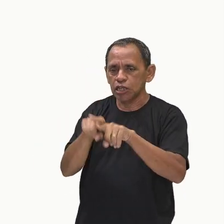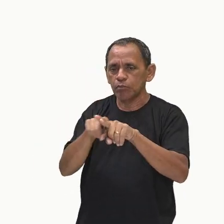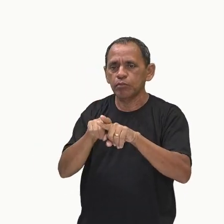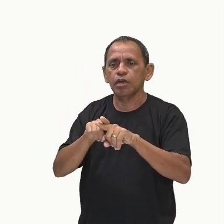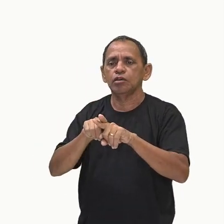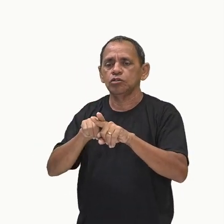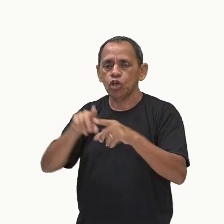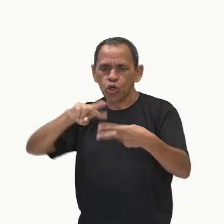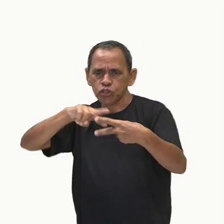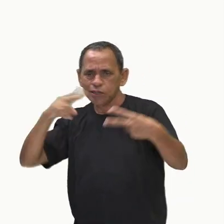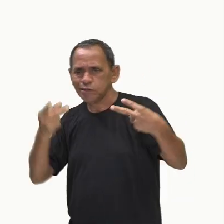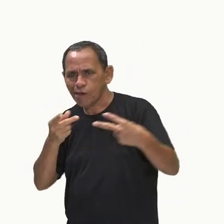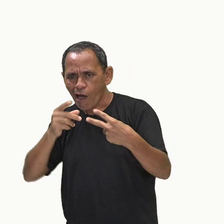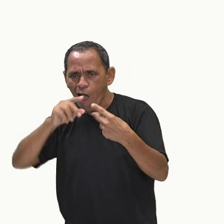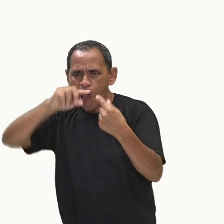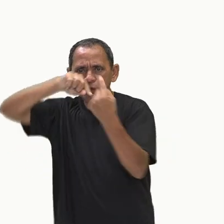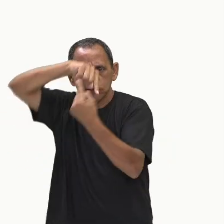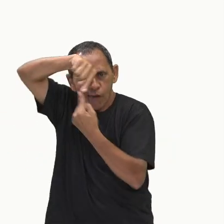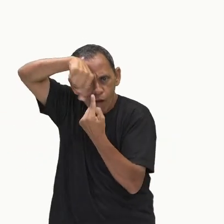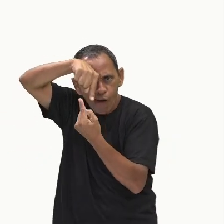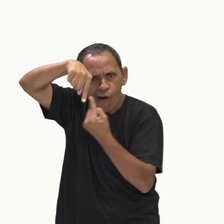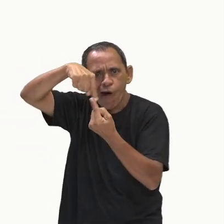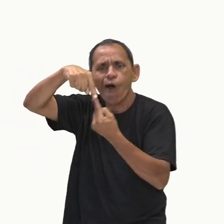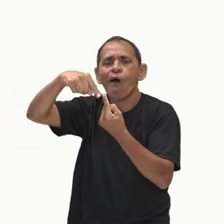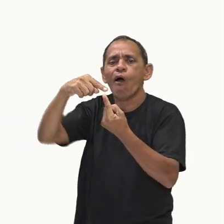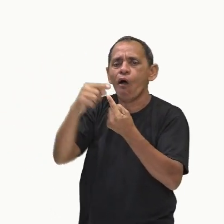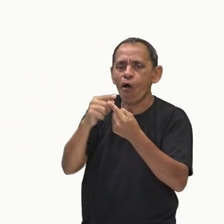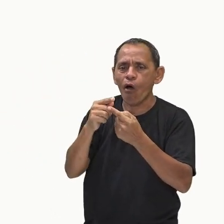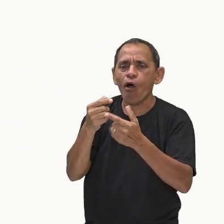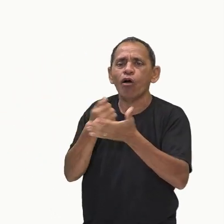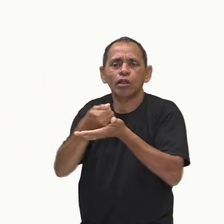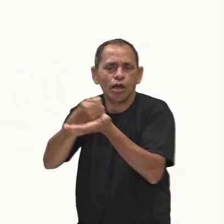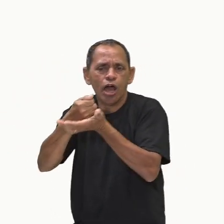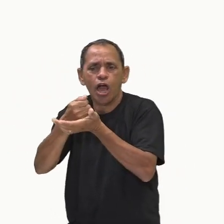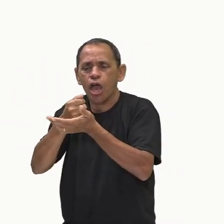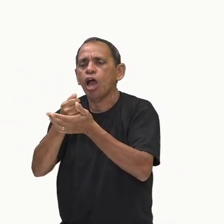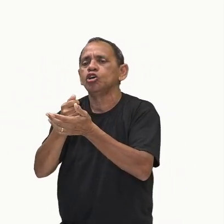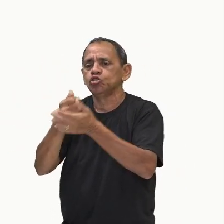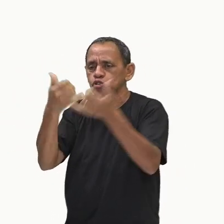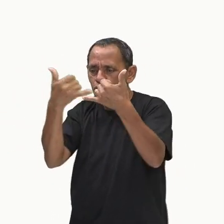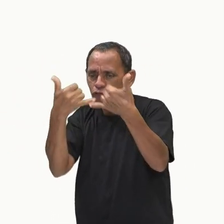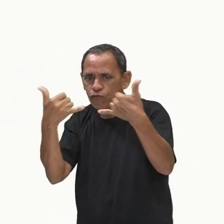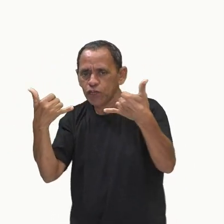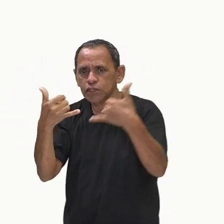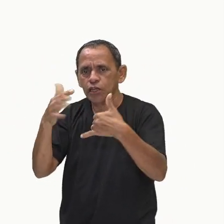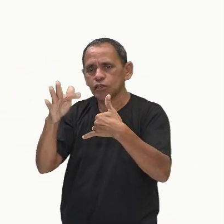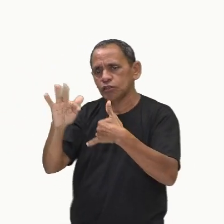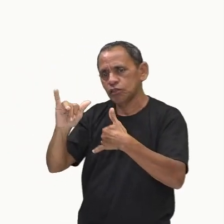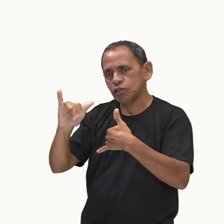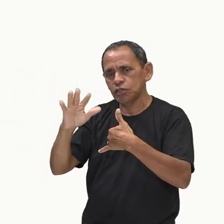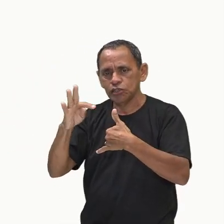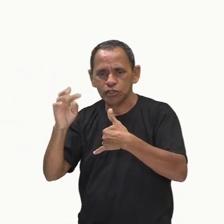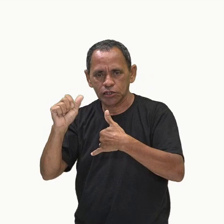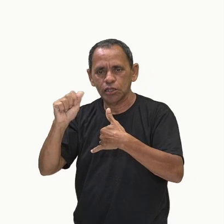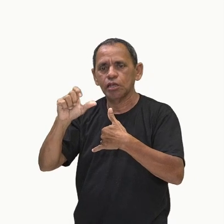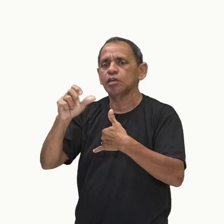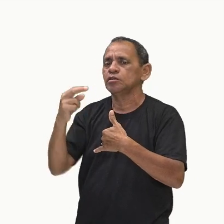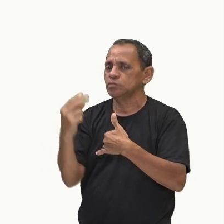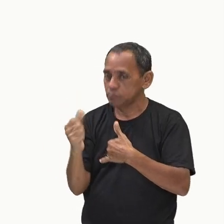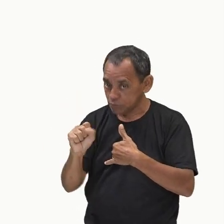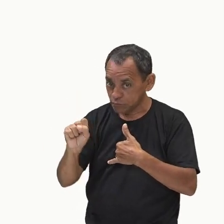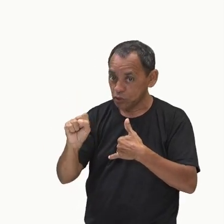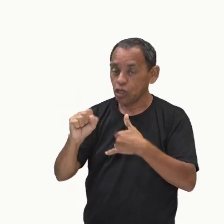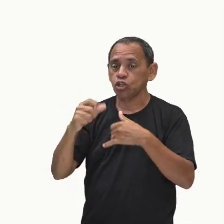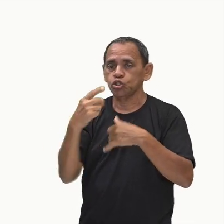fitas, com a ajuda de enzimas, né, que vão começar a desemparear eles estão pareados,